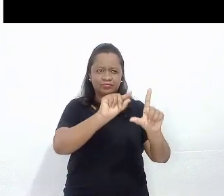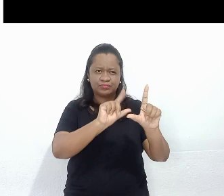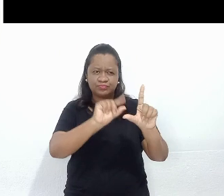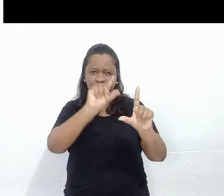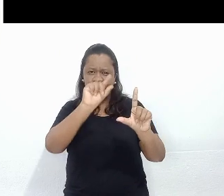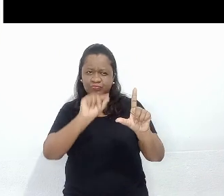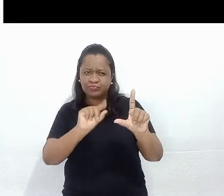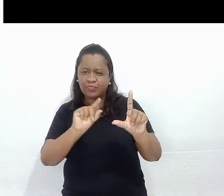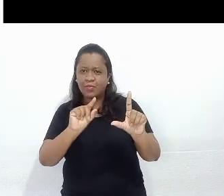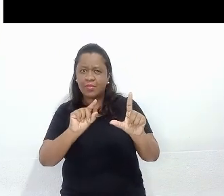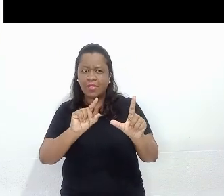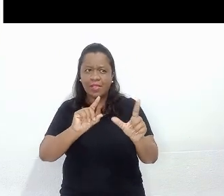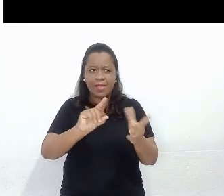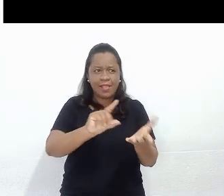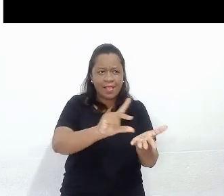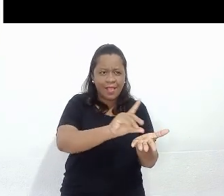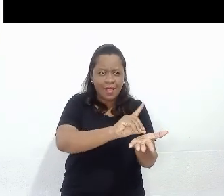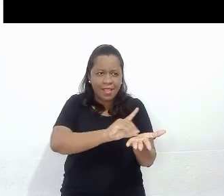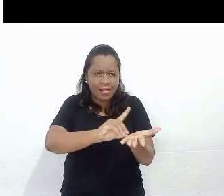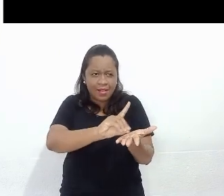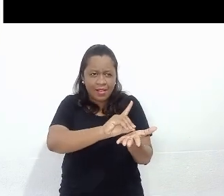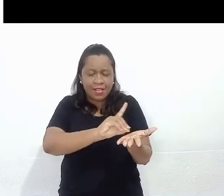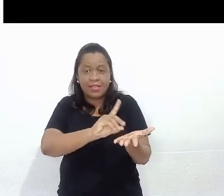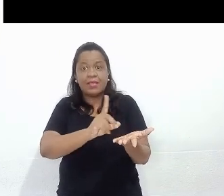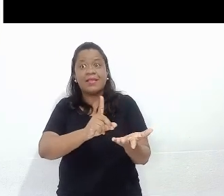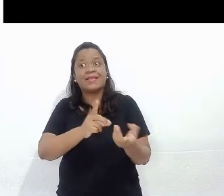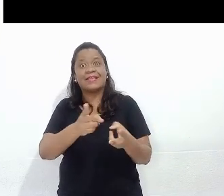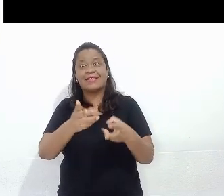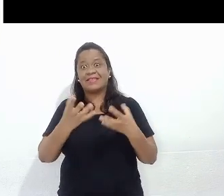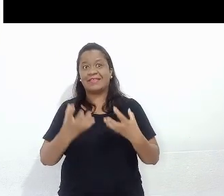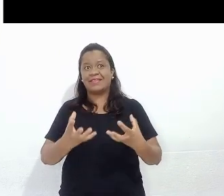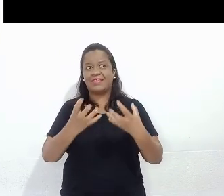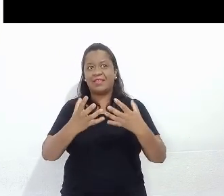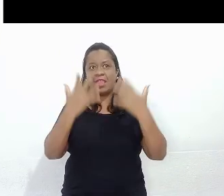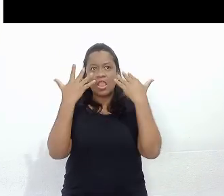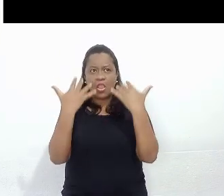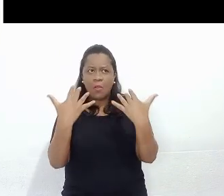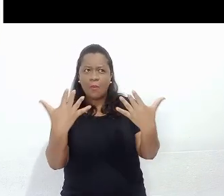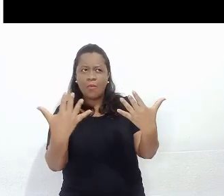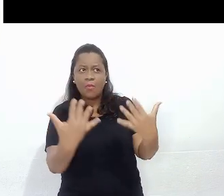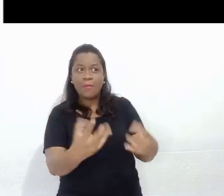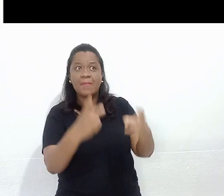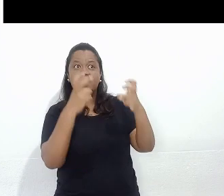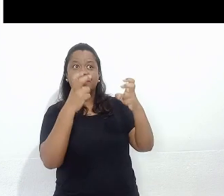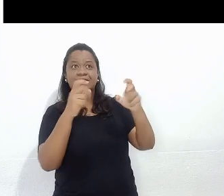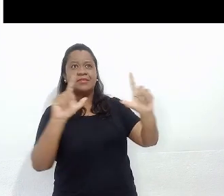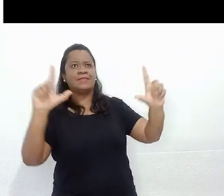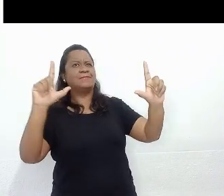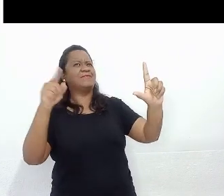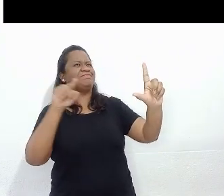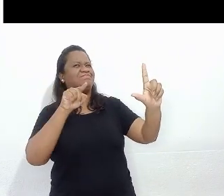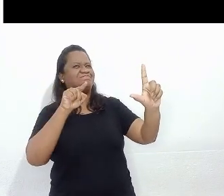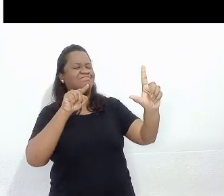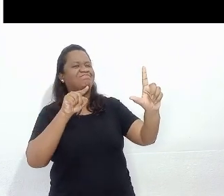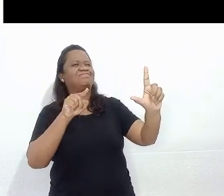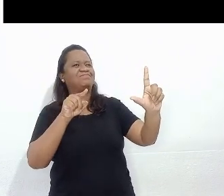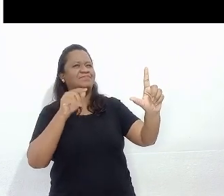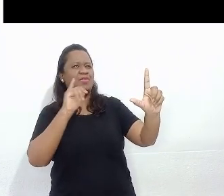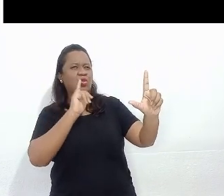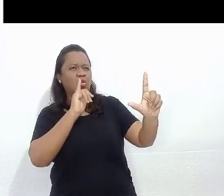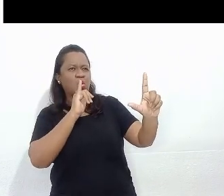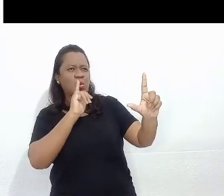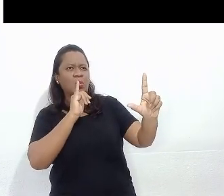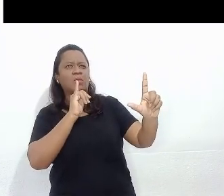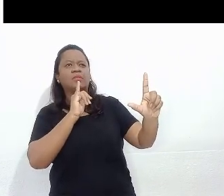o público perceba que você está contando a história de forma visual também. Você quer que o público perceba que você está usando